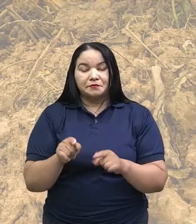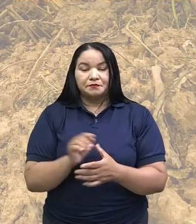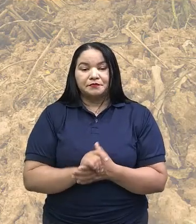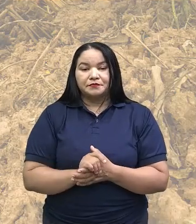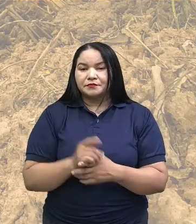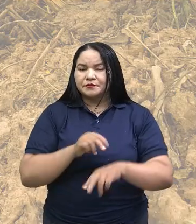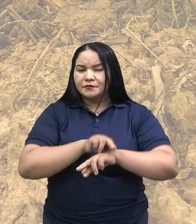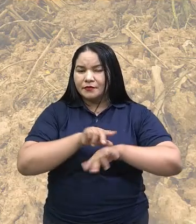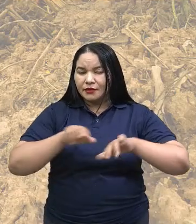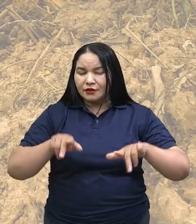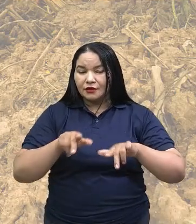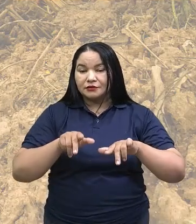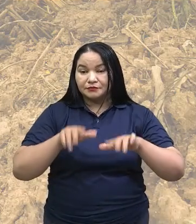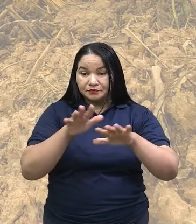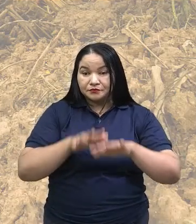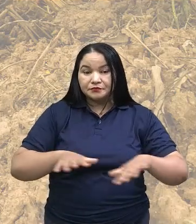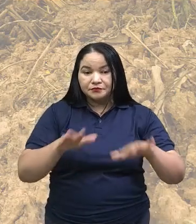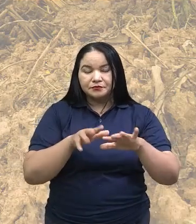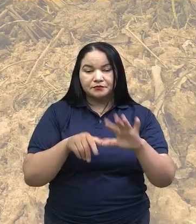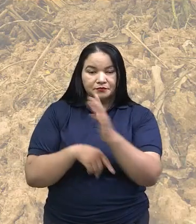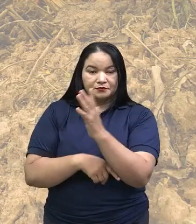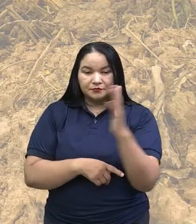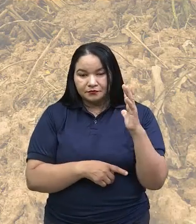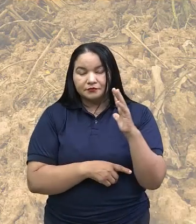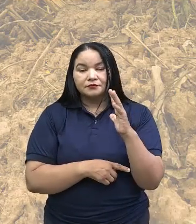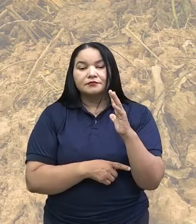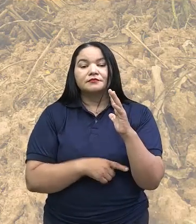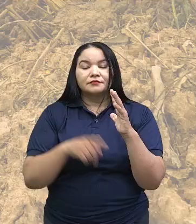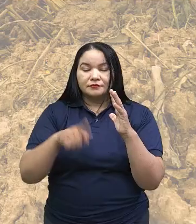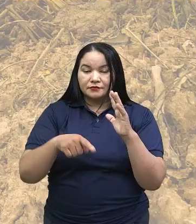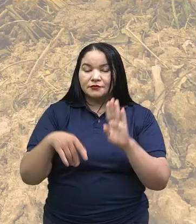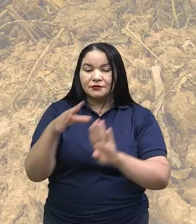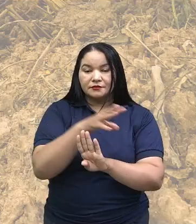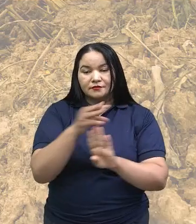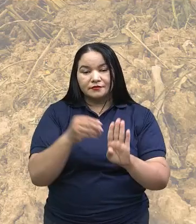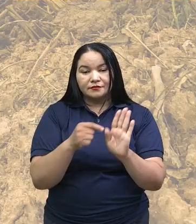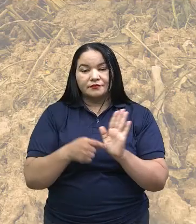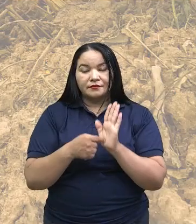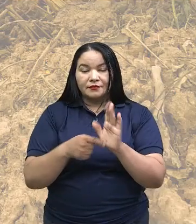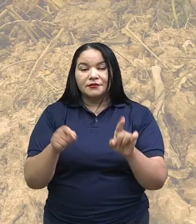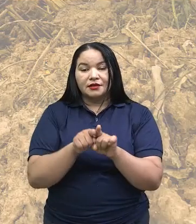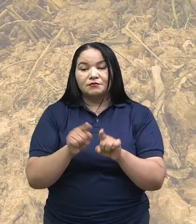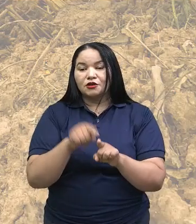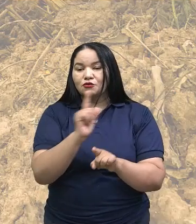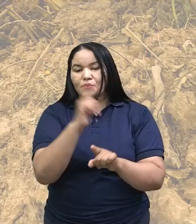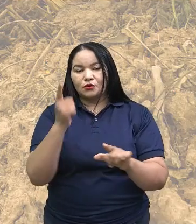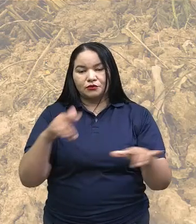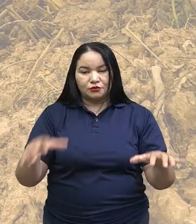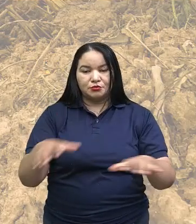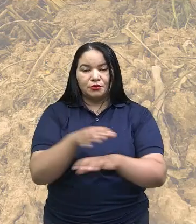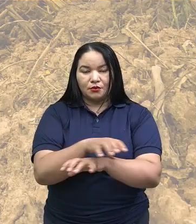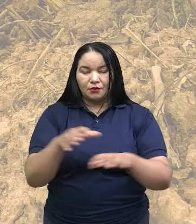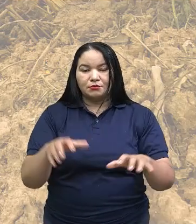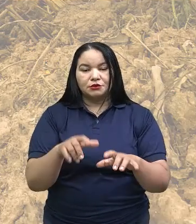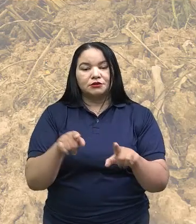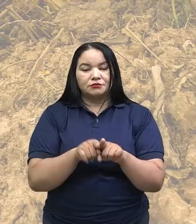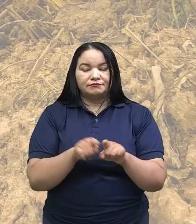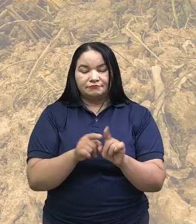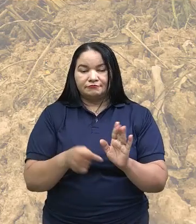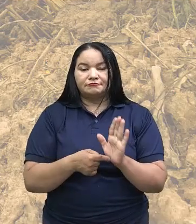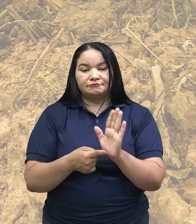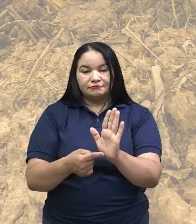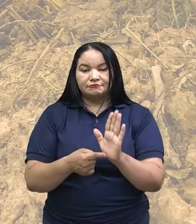benefícios ambientais, porque é isso que a Amazônia traz para a gente, assim como outros biomas. Isso mesmo. E agora a gente vai já iniciar,